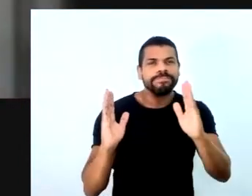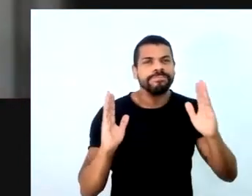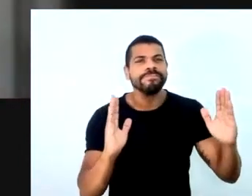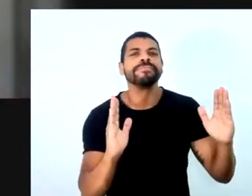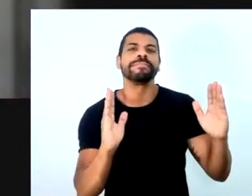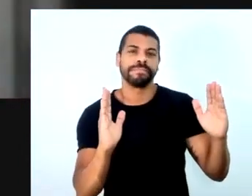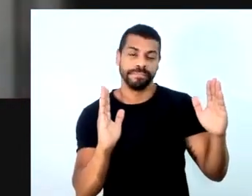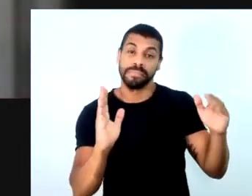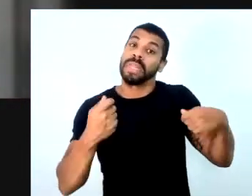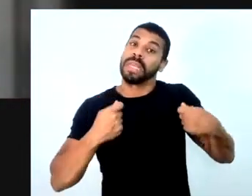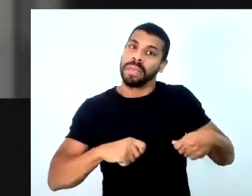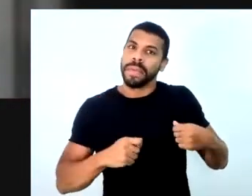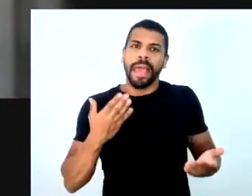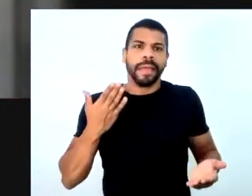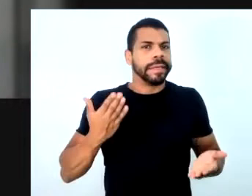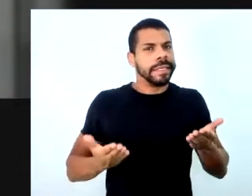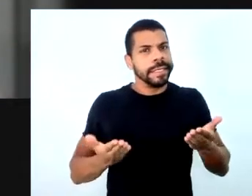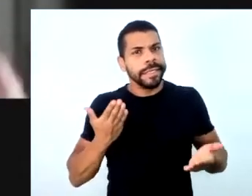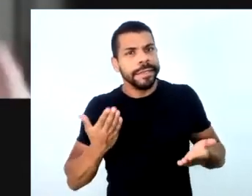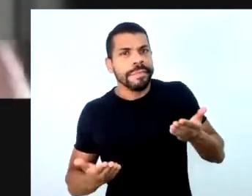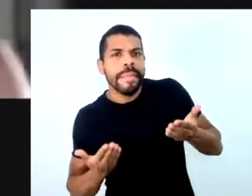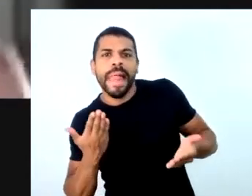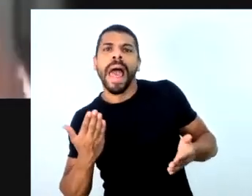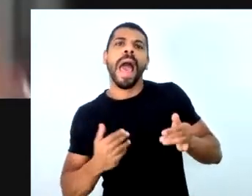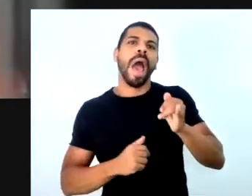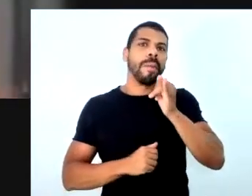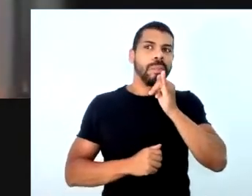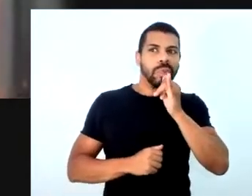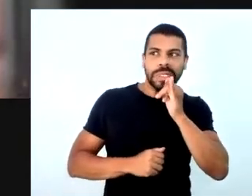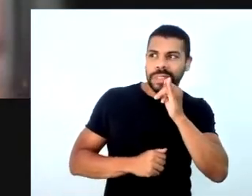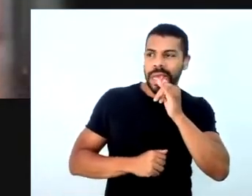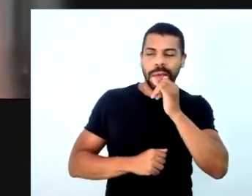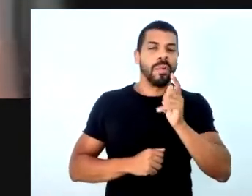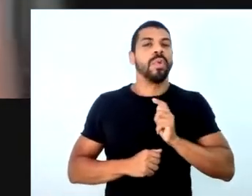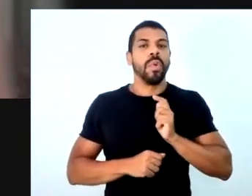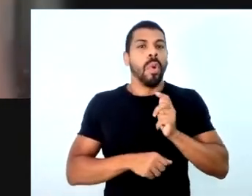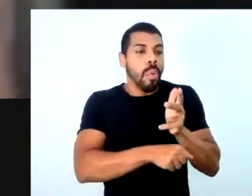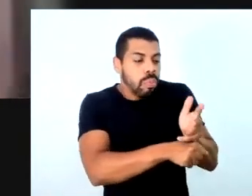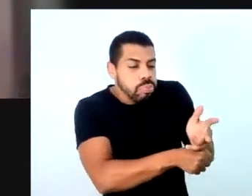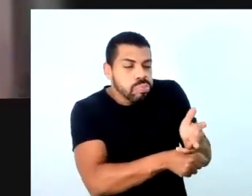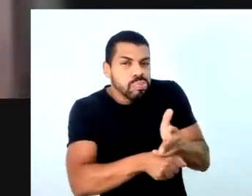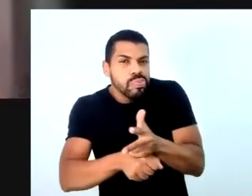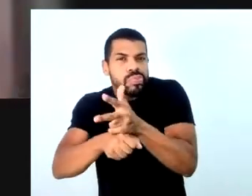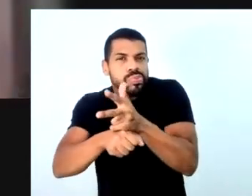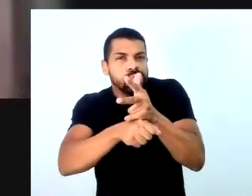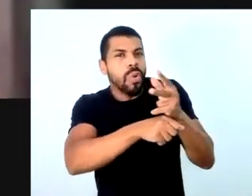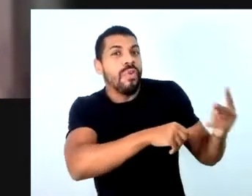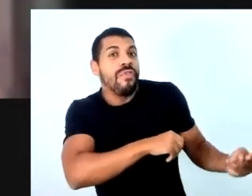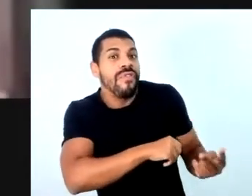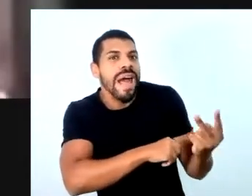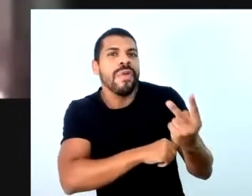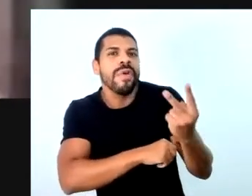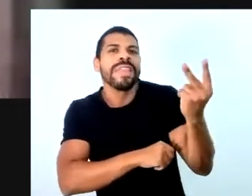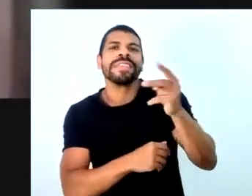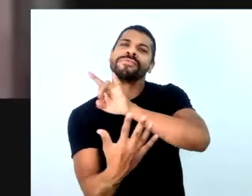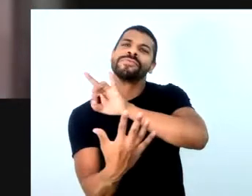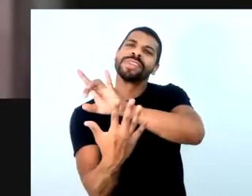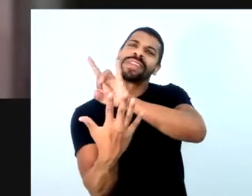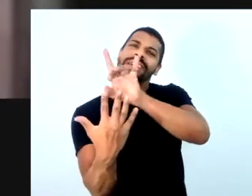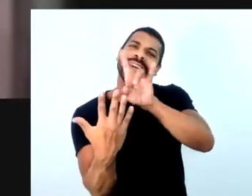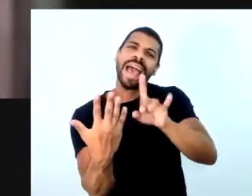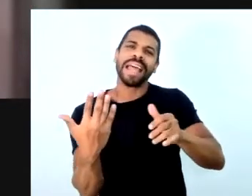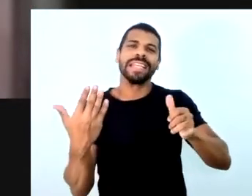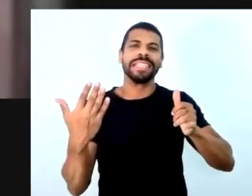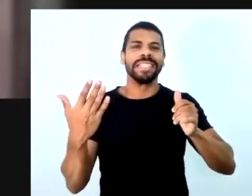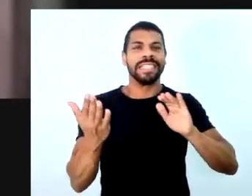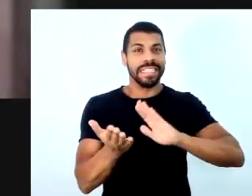momento fosse respeitoso. Precisava equilibrar o tempo delas em cena, precisava valorizar a